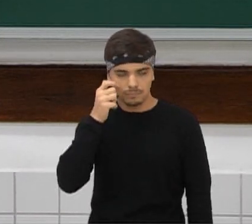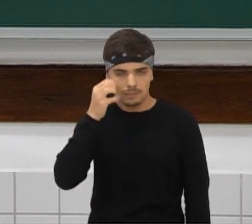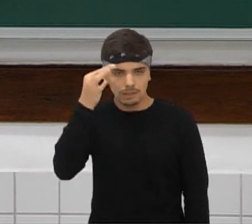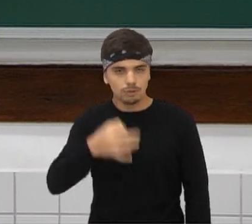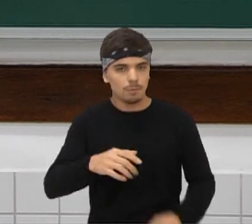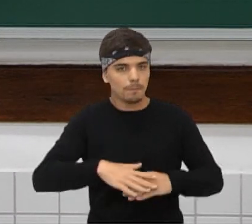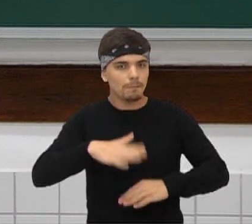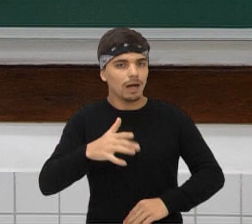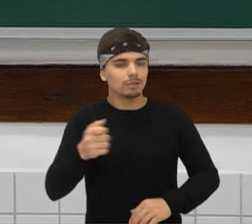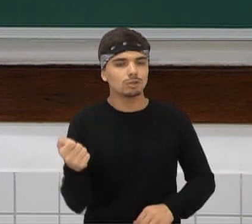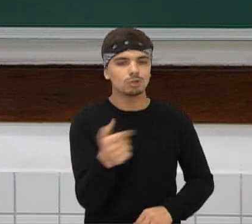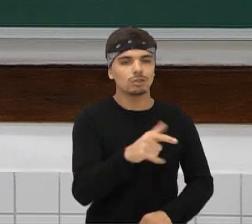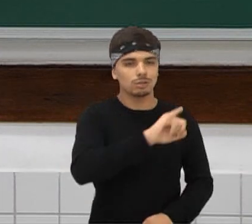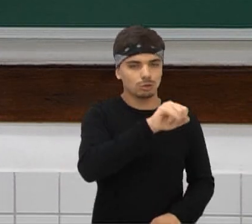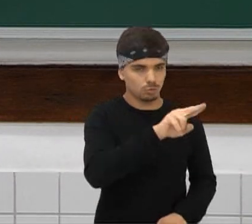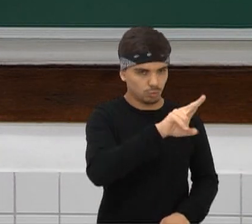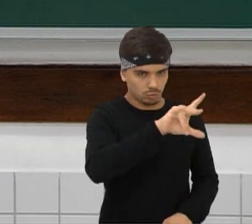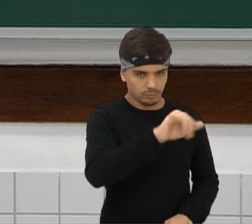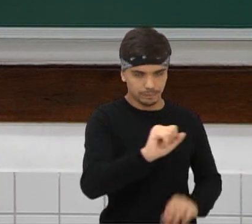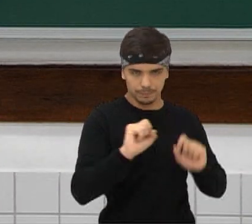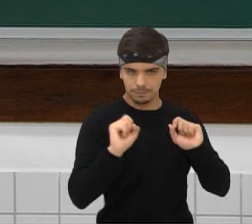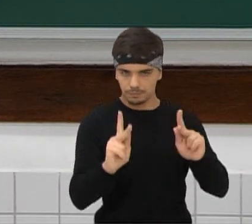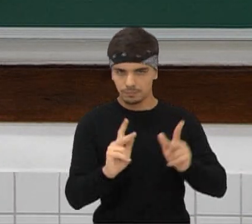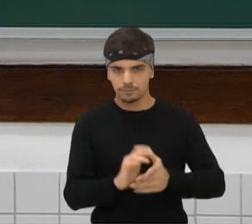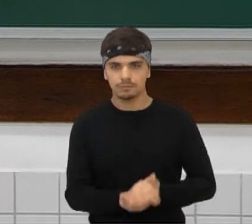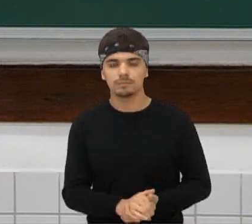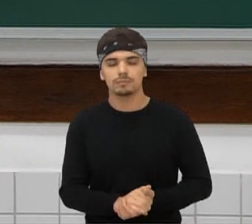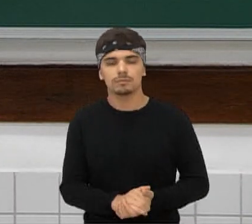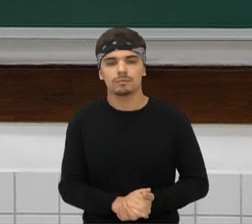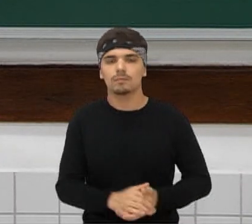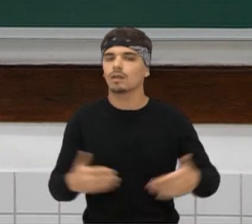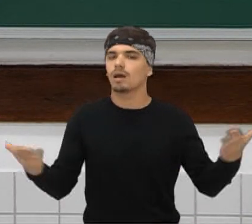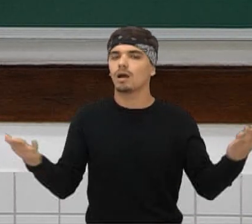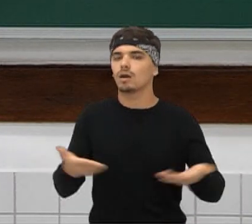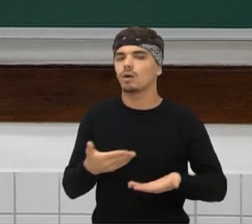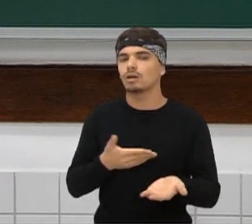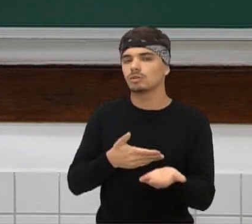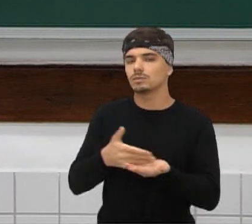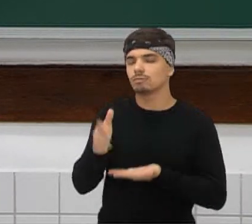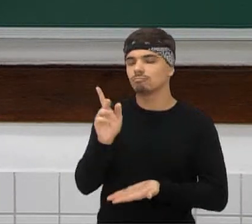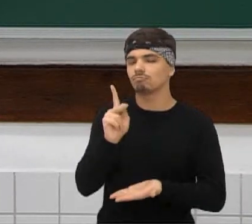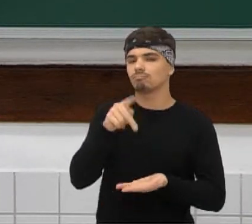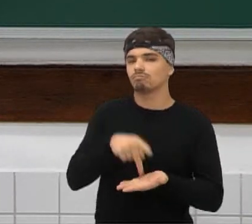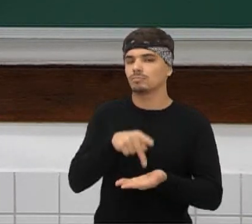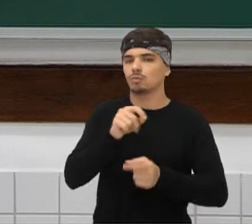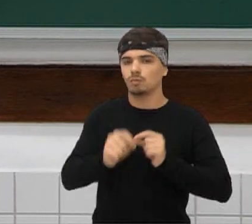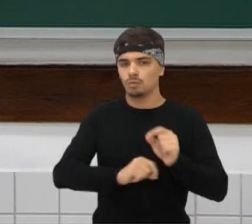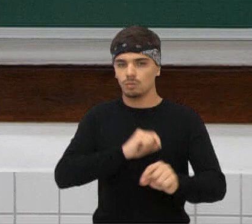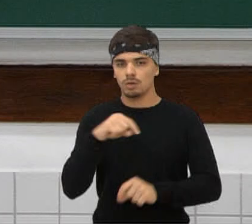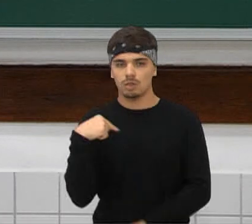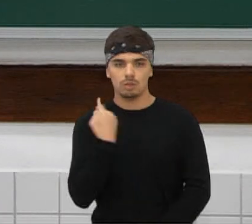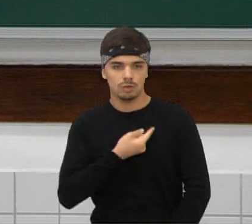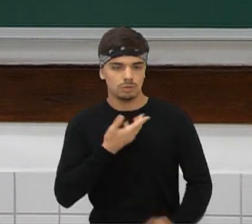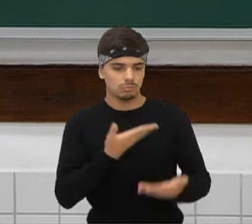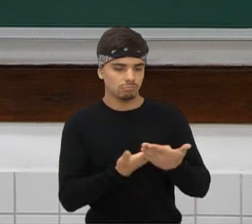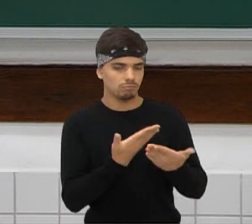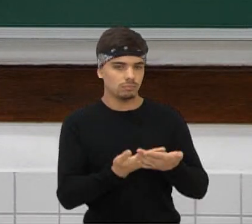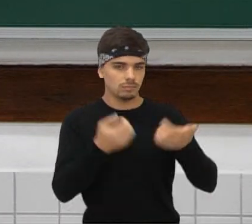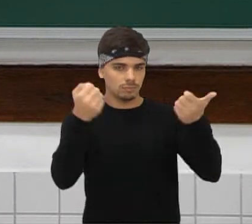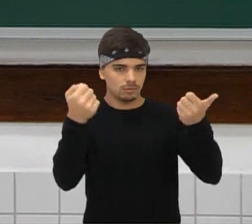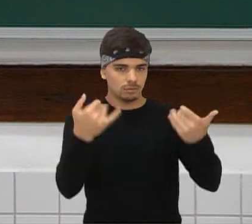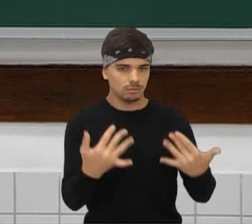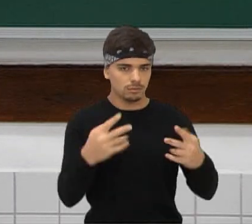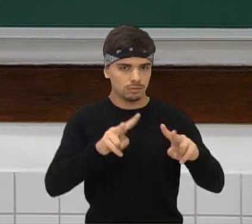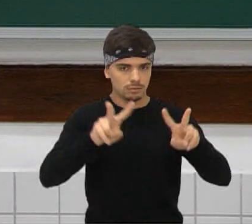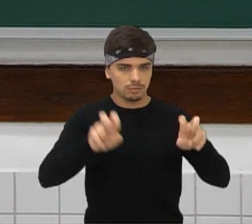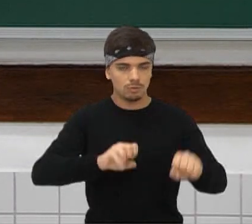teste de matemática. Continuamos então, gente? Então, agora é que nós vamos entrar realmente na nossa aula que fala sobre